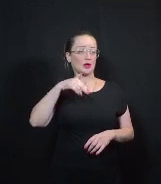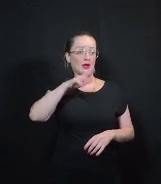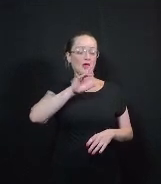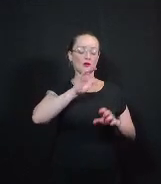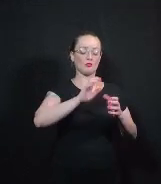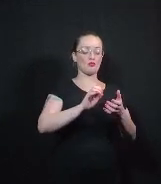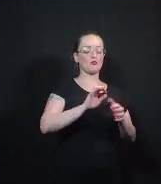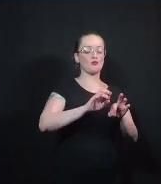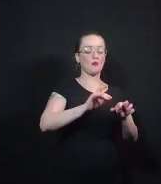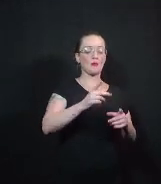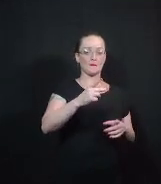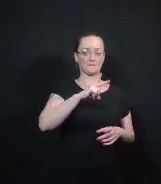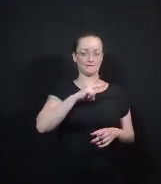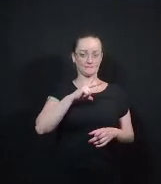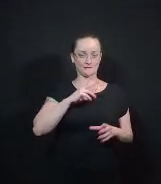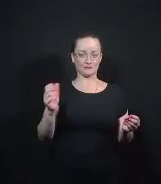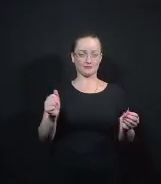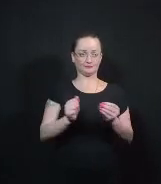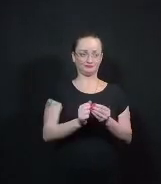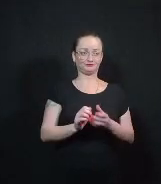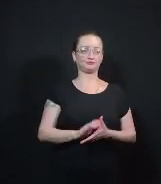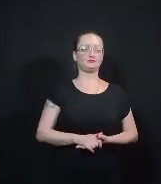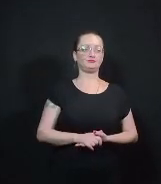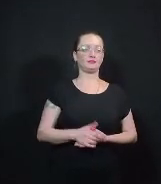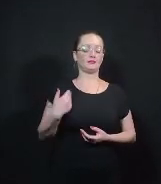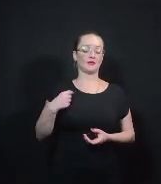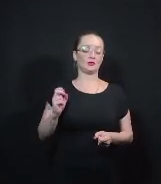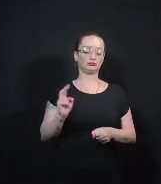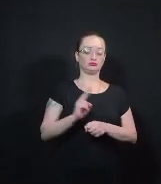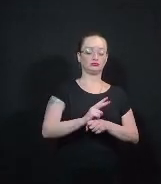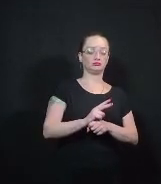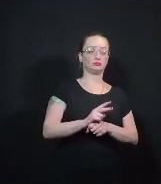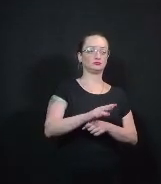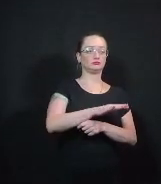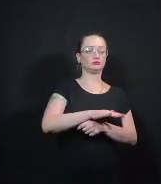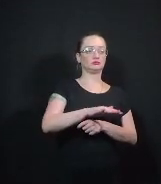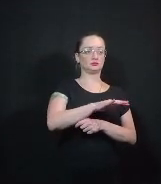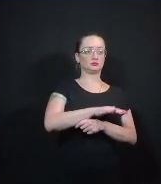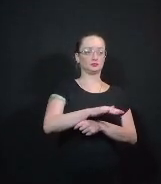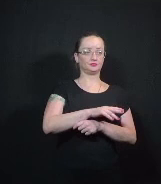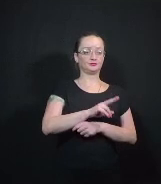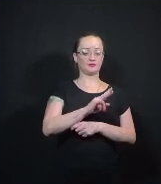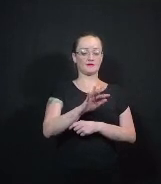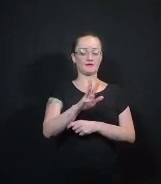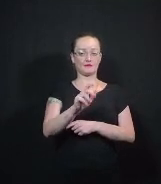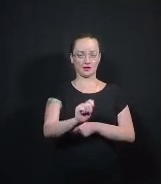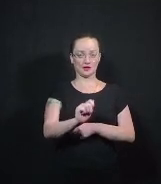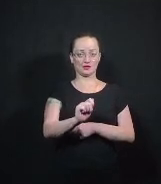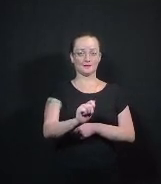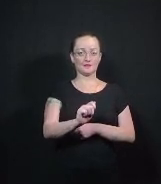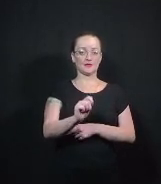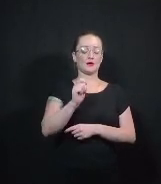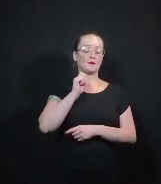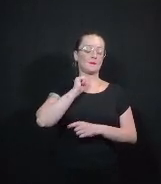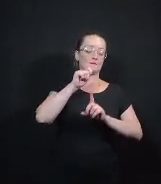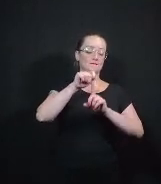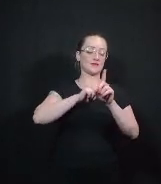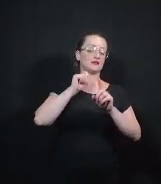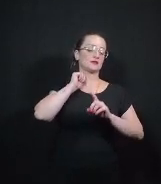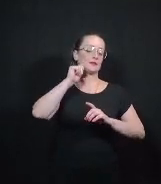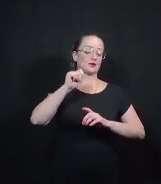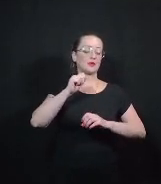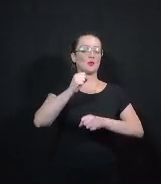computador pessoal, né? Eu cheguei no campo, nessa vila, em abril de